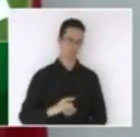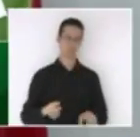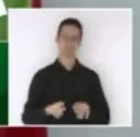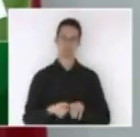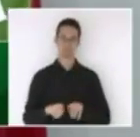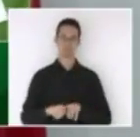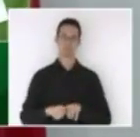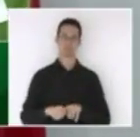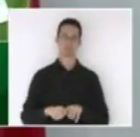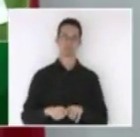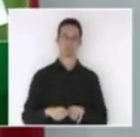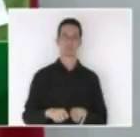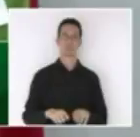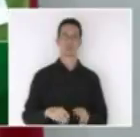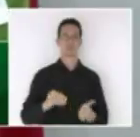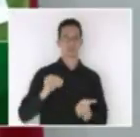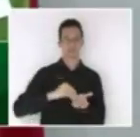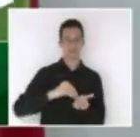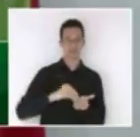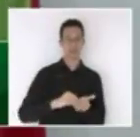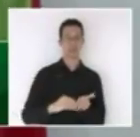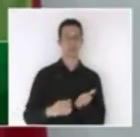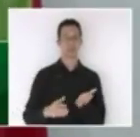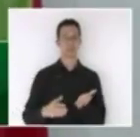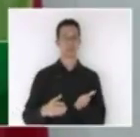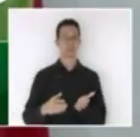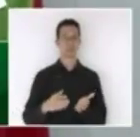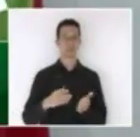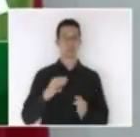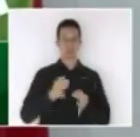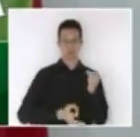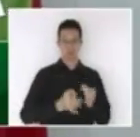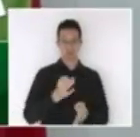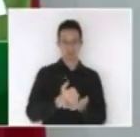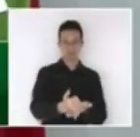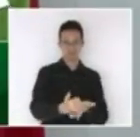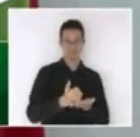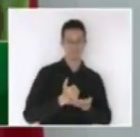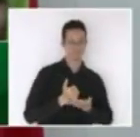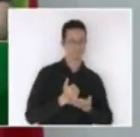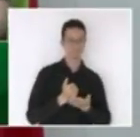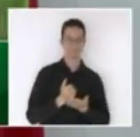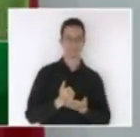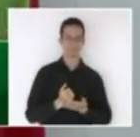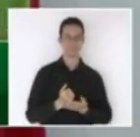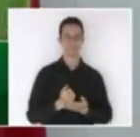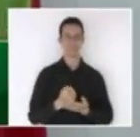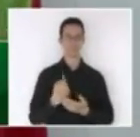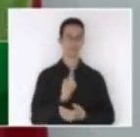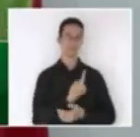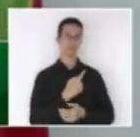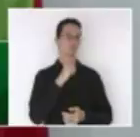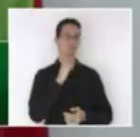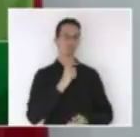acompanhando a falta de segurança jurídica, onde nós não estamos tendo condições. Estamos